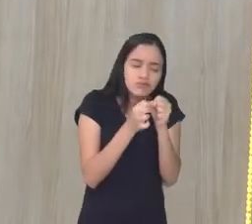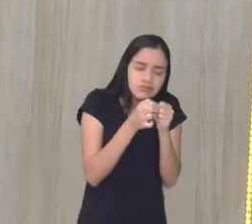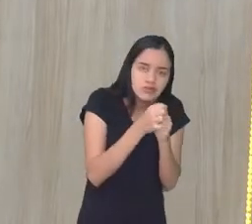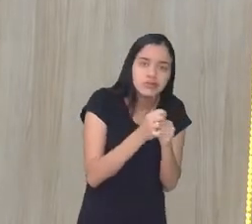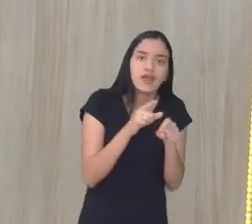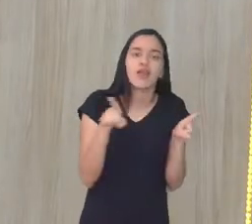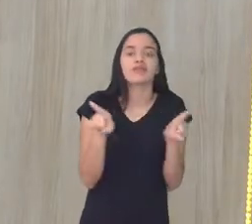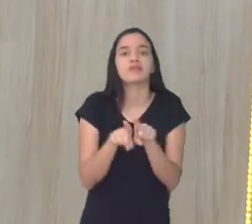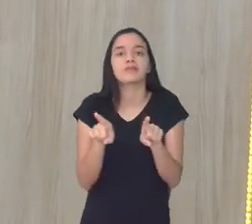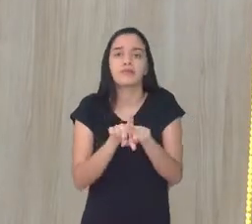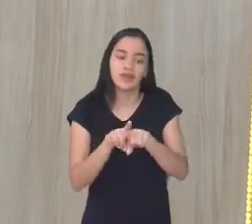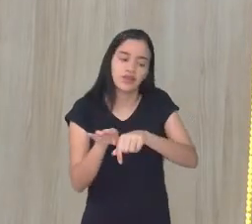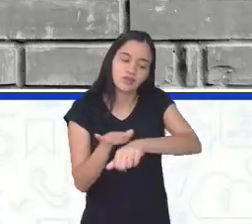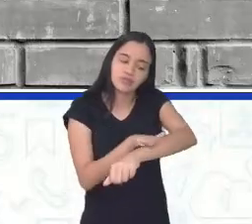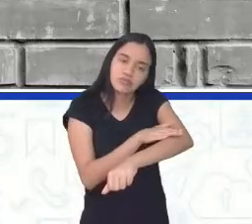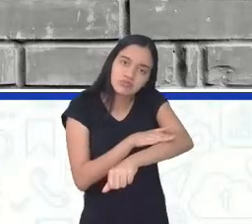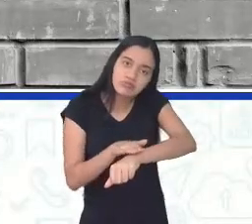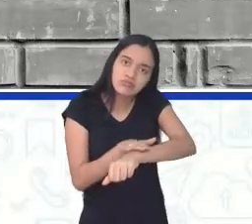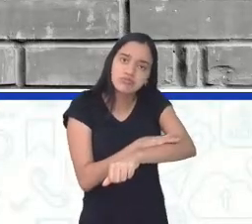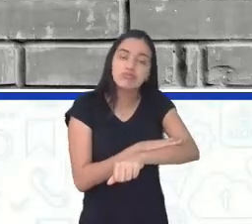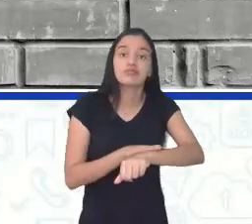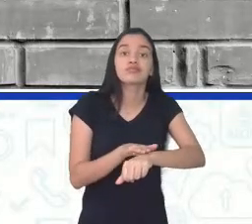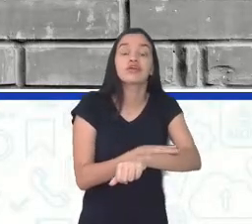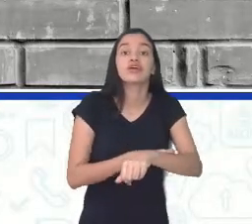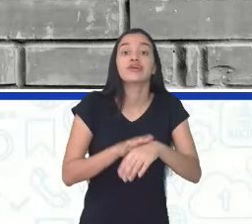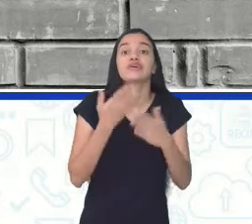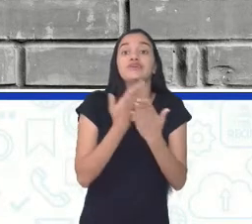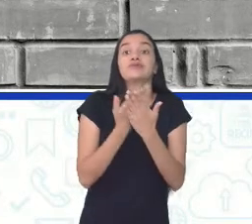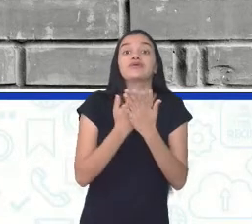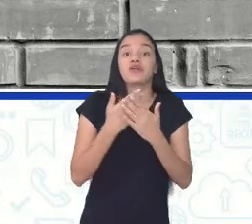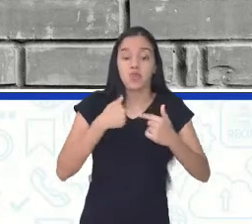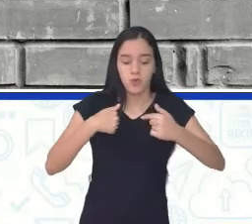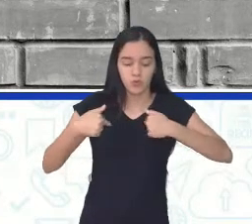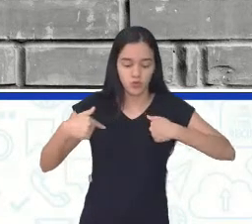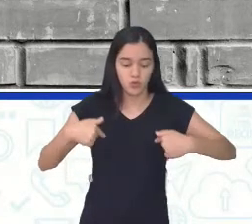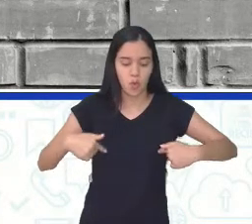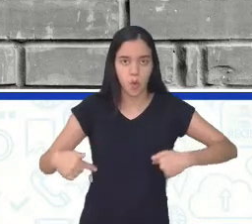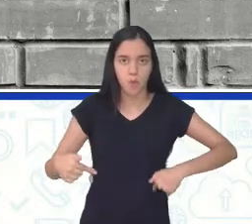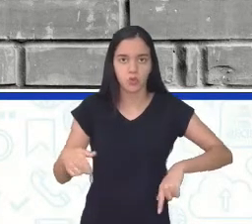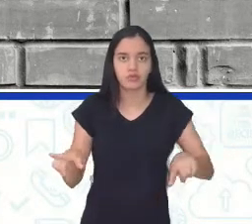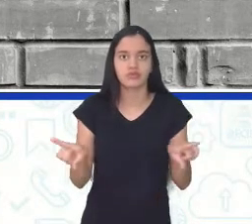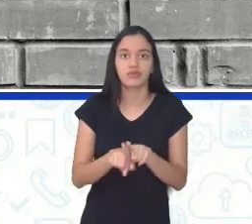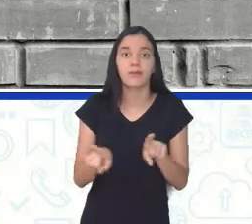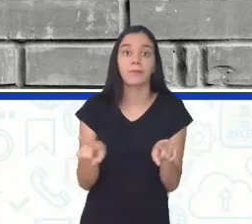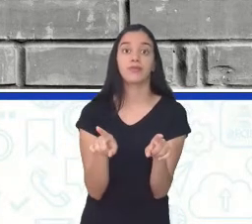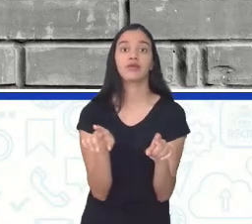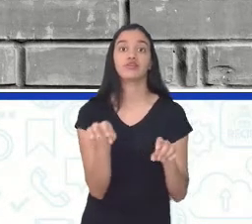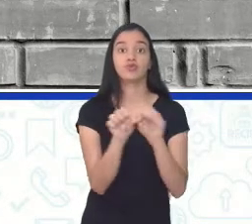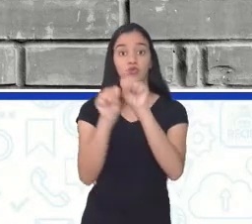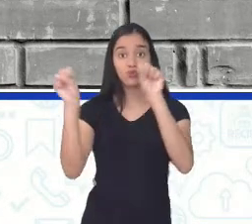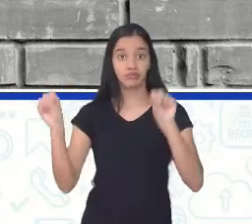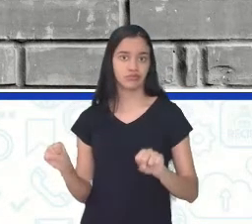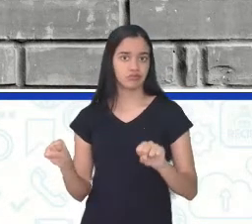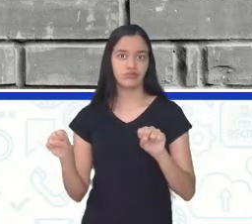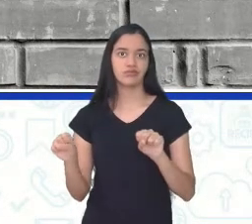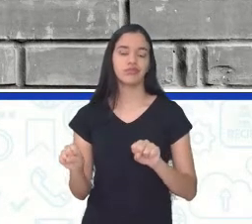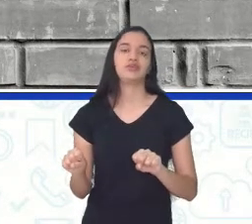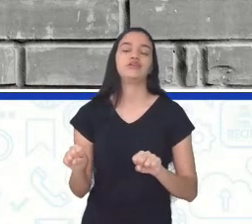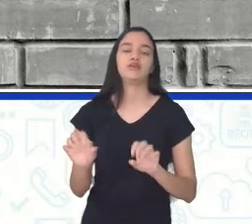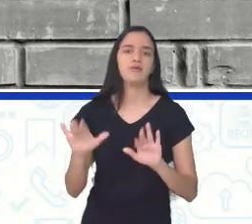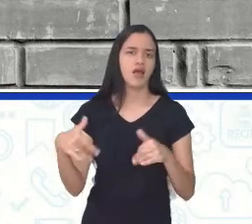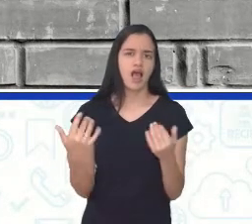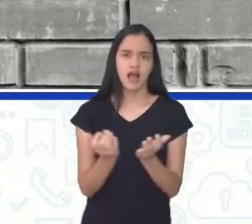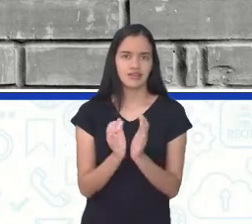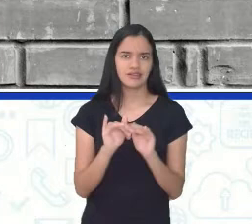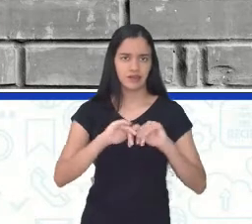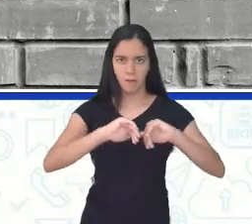já vimos tecidos e agora nós estamos estudando os órgãos juntamente com os sistemas. Então, a gente não está estudando